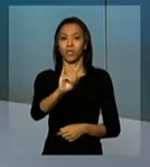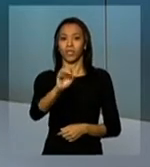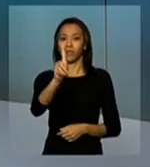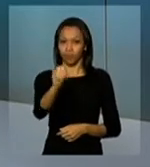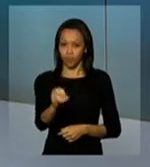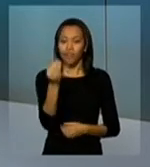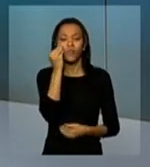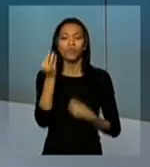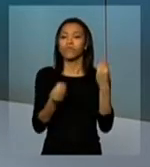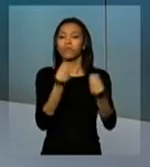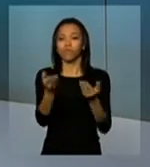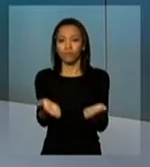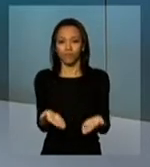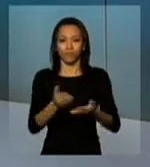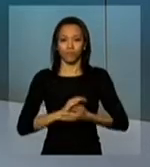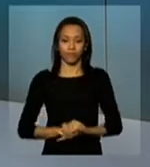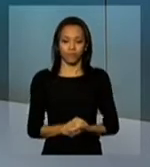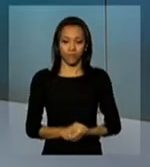Mantega. Acompanhe.